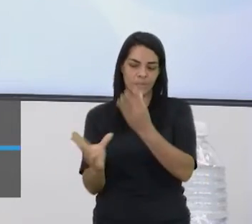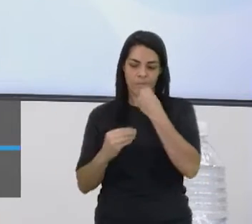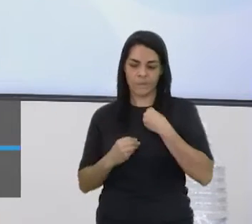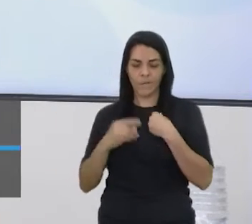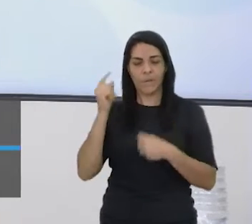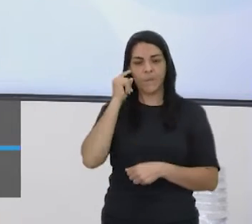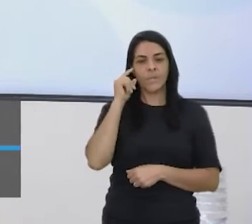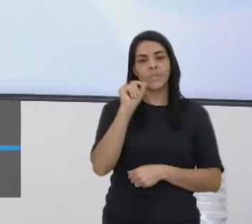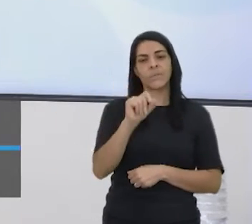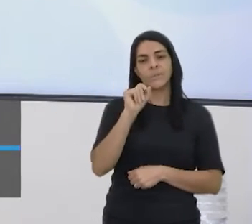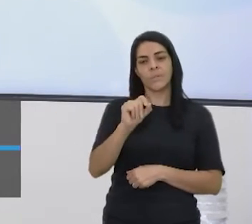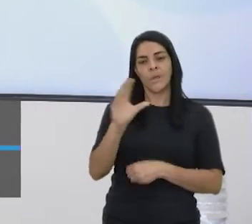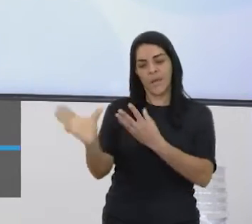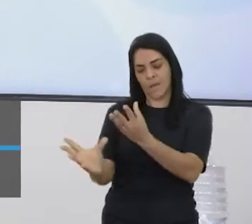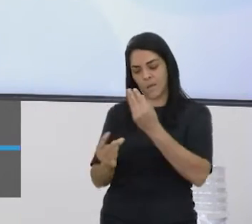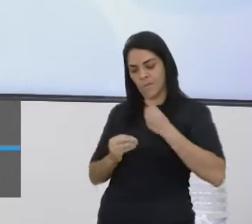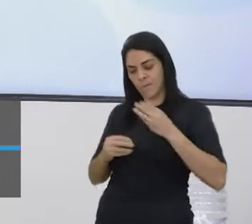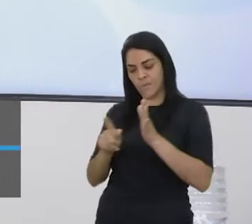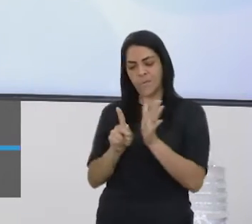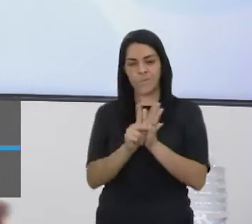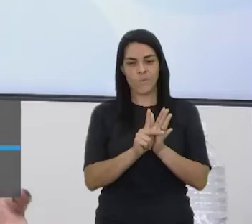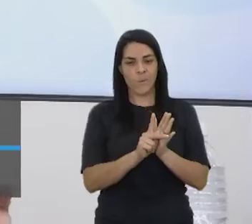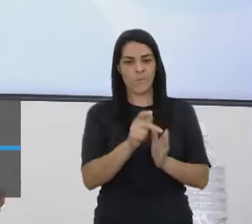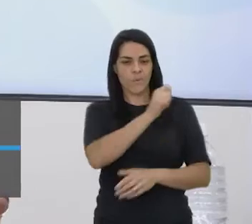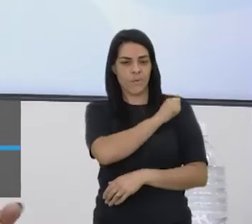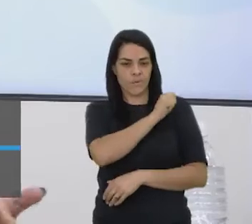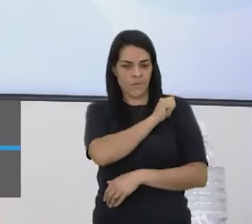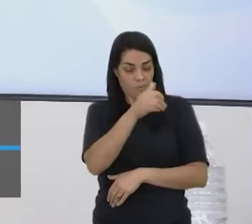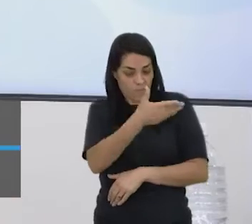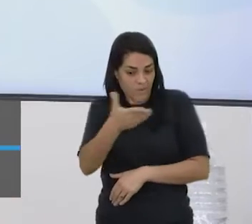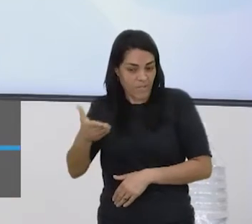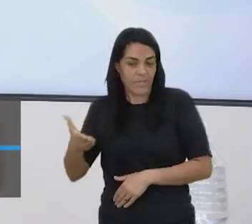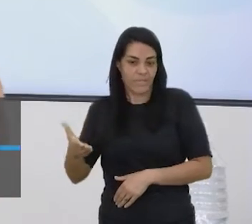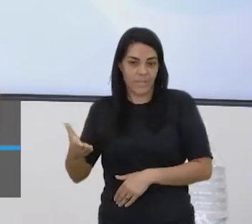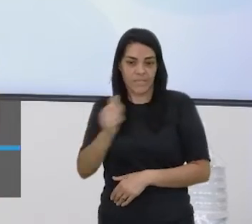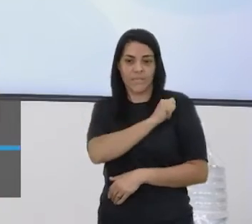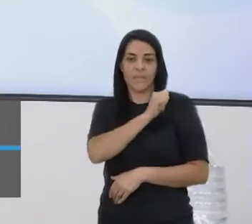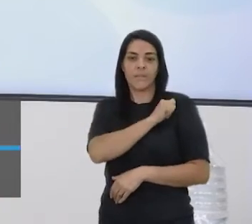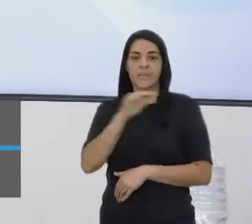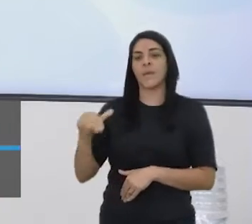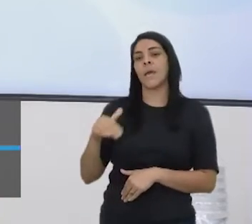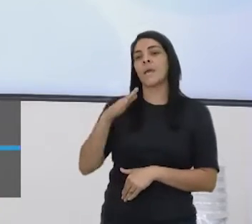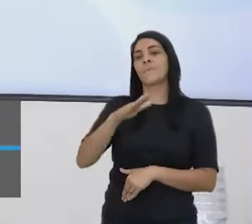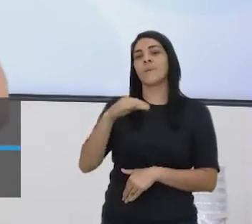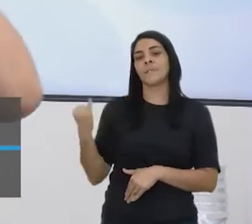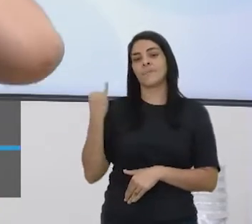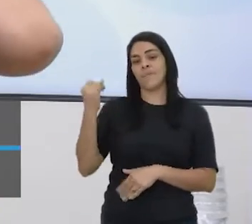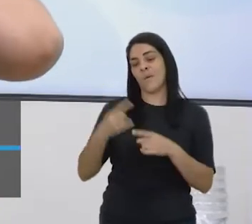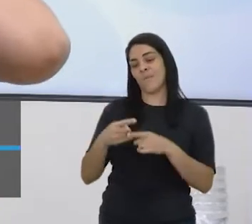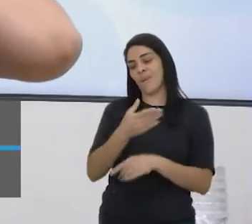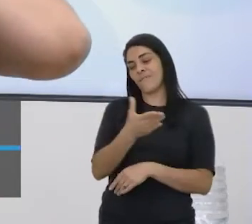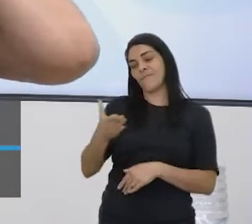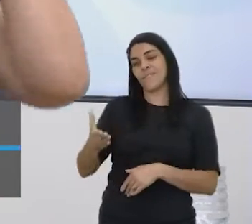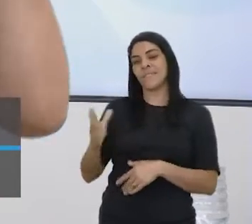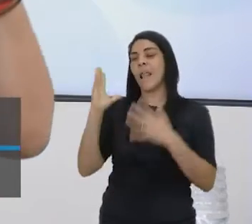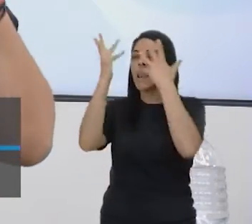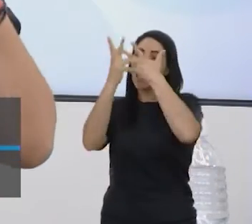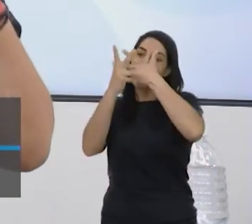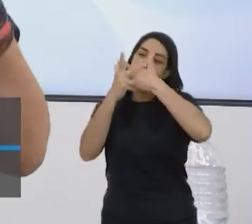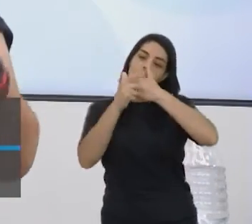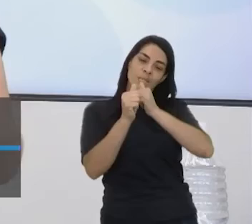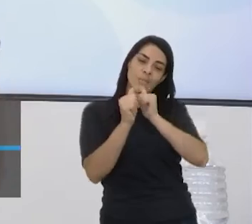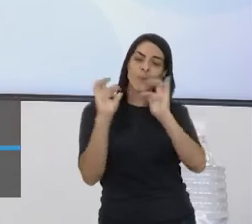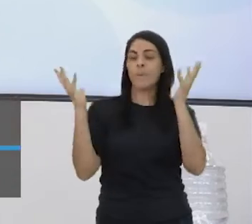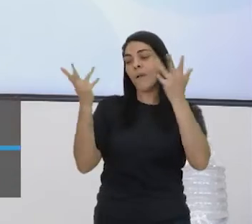pensando acolhimento para os alunos e Óbvio vocês são os mais importantes porque vocês são o quê lindos balas maravilhosos e